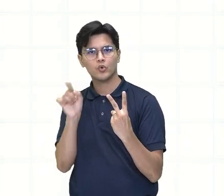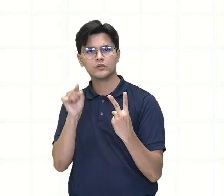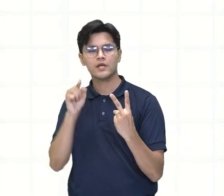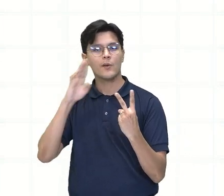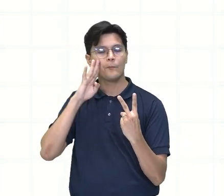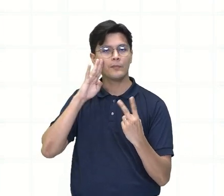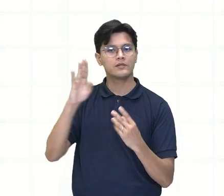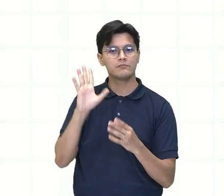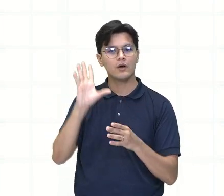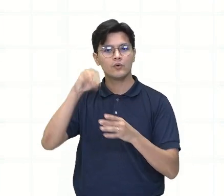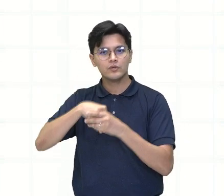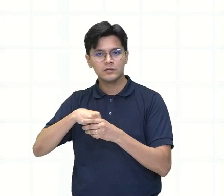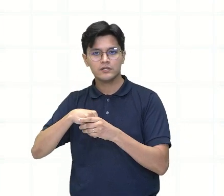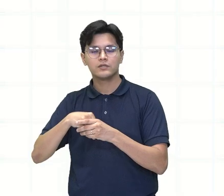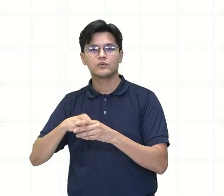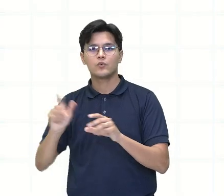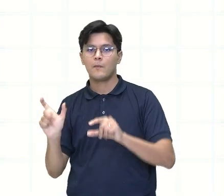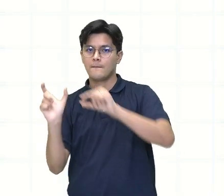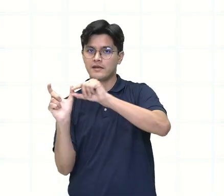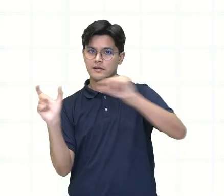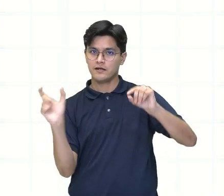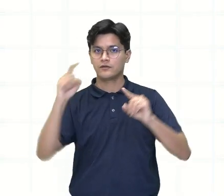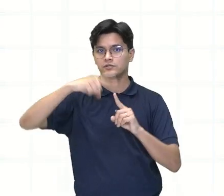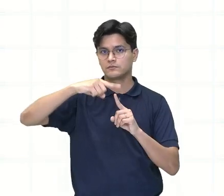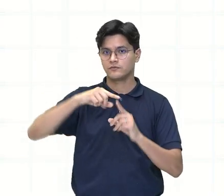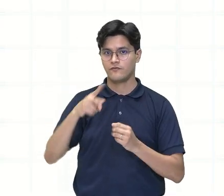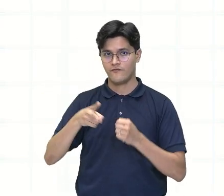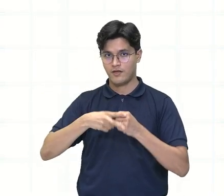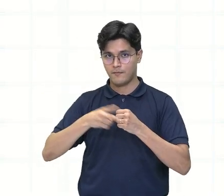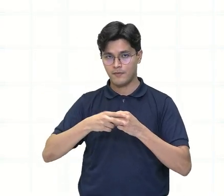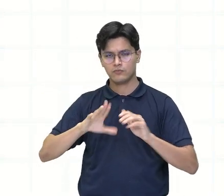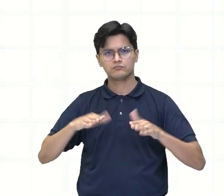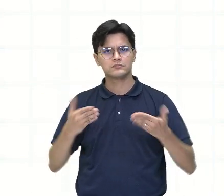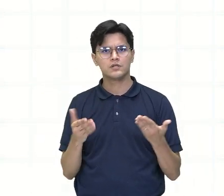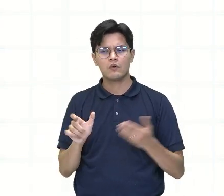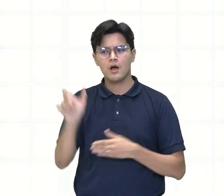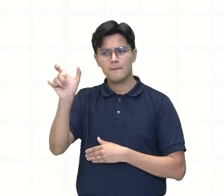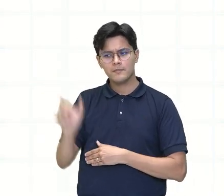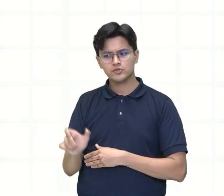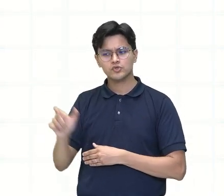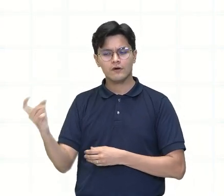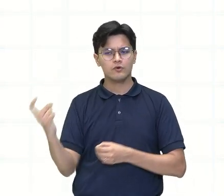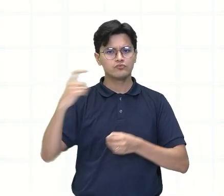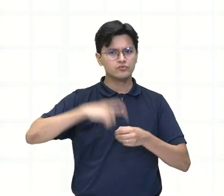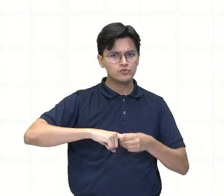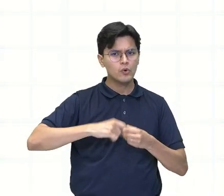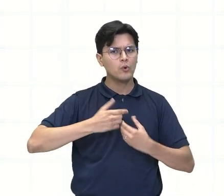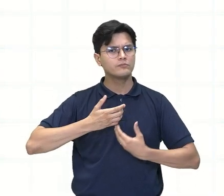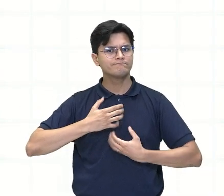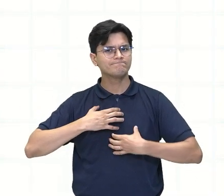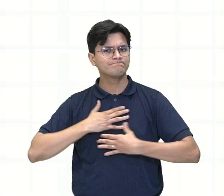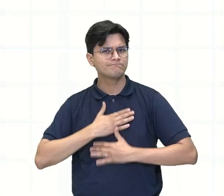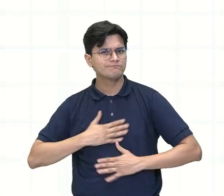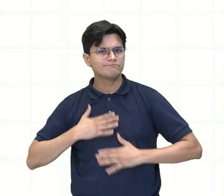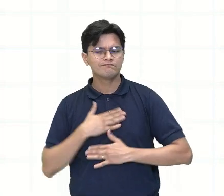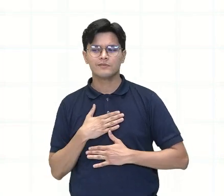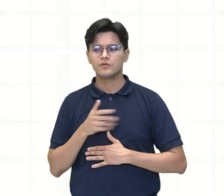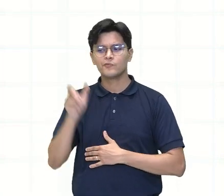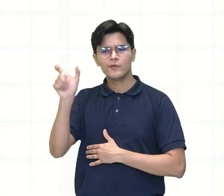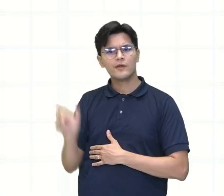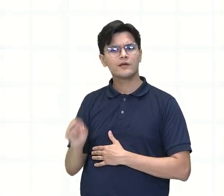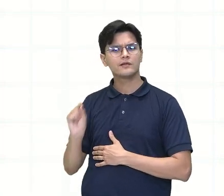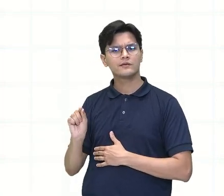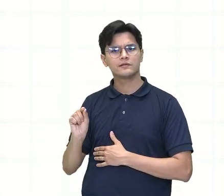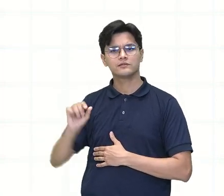voltou satisfeito, né? Então, quem voltou satisfeito? João. Voltou,